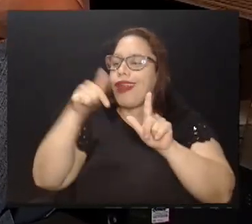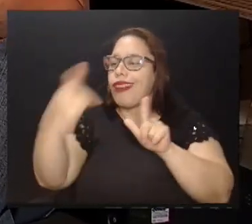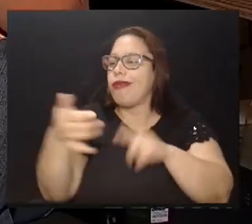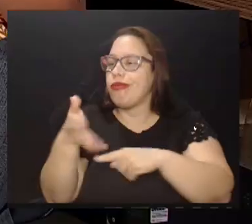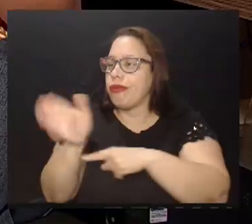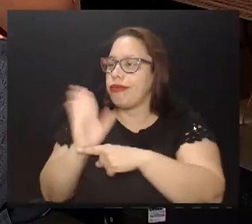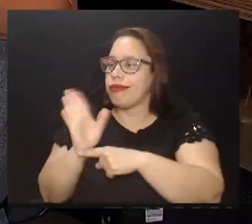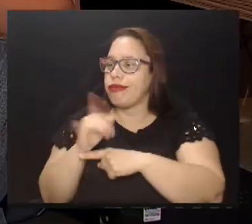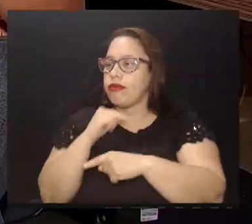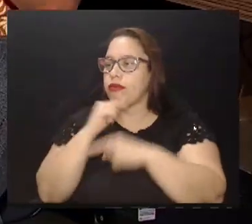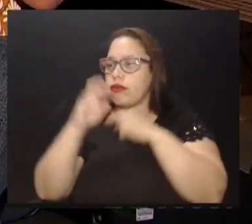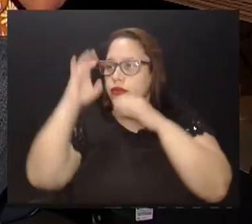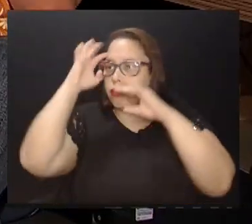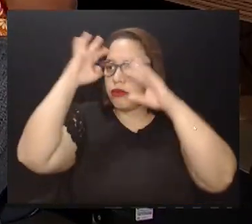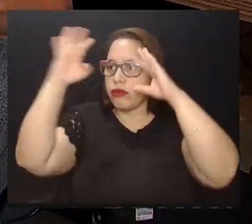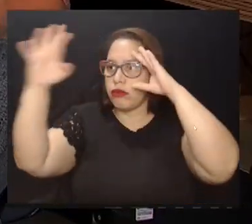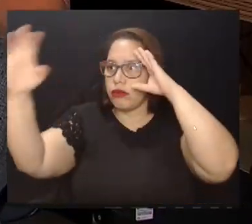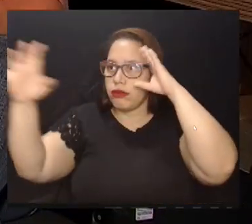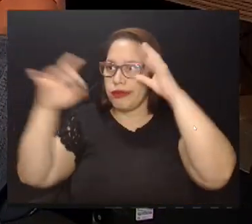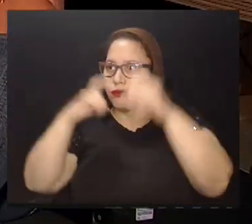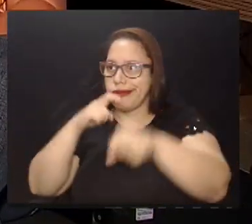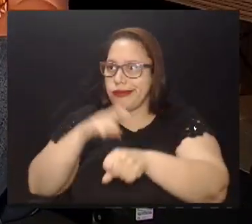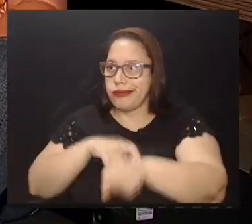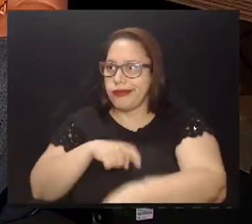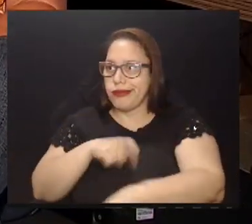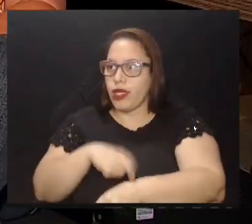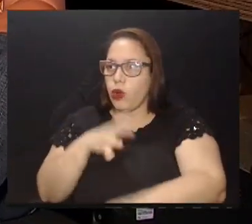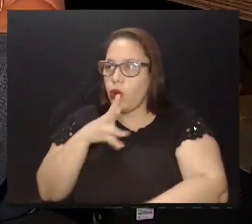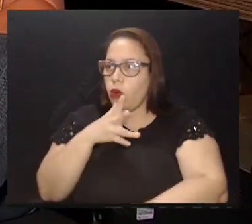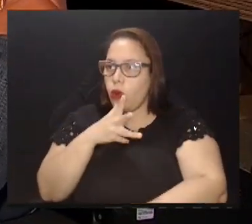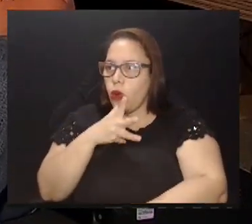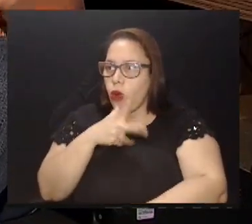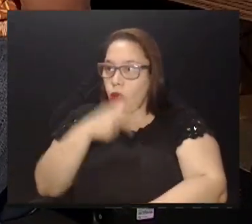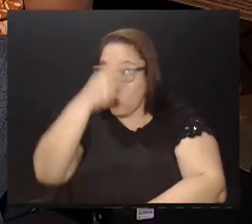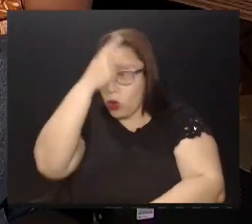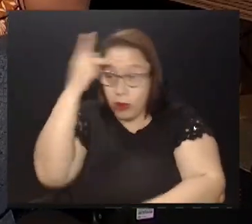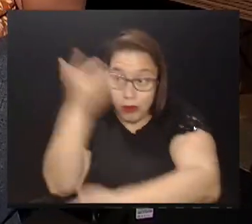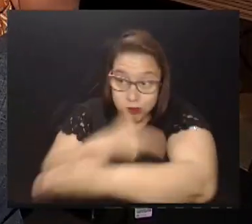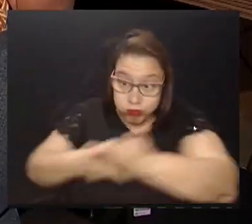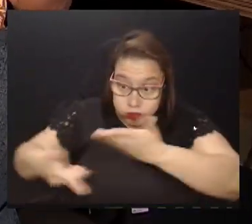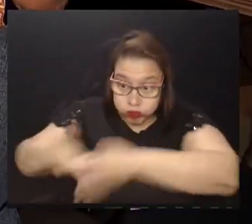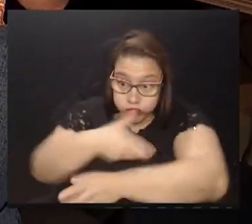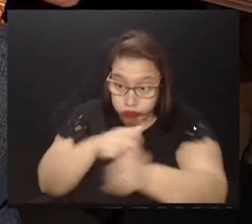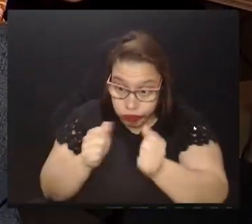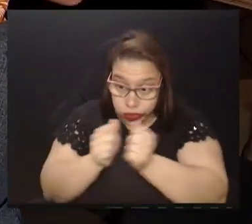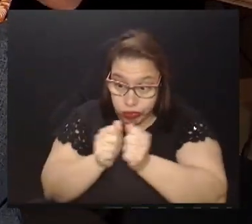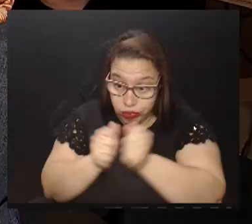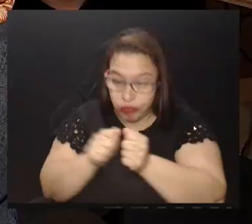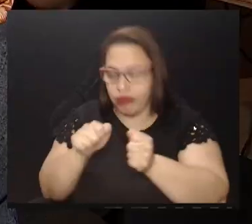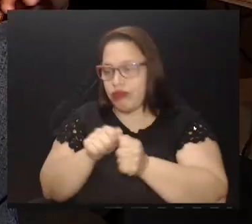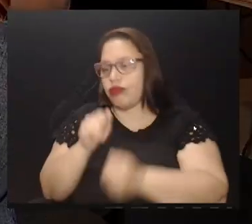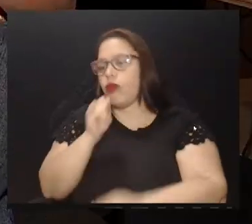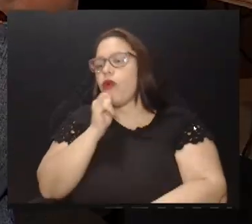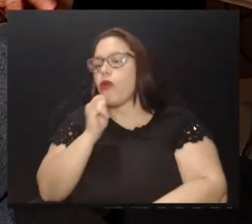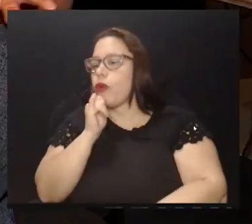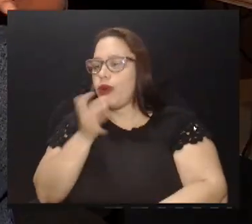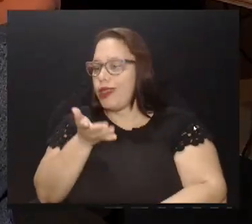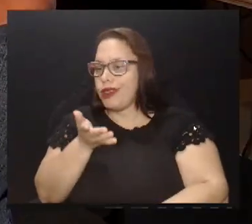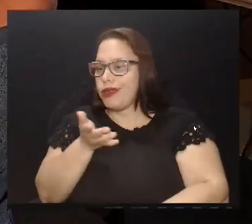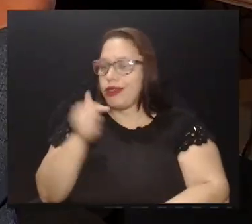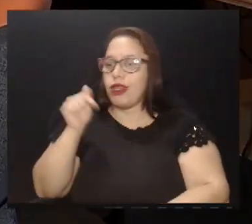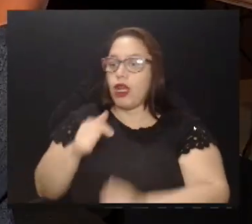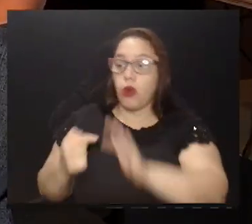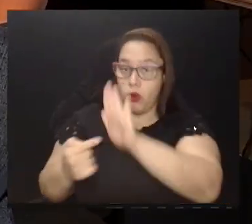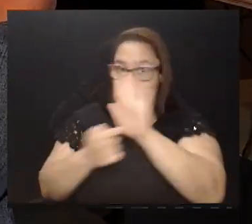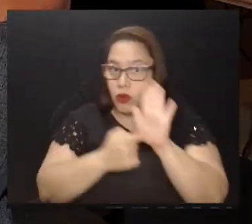de tempo, de dedicação e quantas pessoas estão envolvidas nesse processo. Então, por exemplo, quando eu estava aqui mostrando um filme meu, né, que eu li